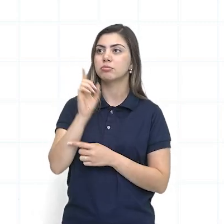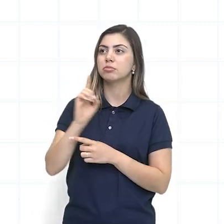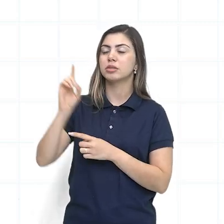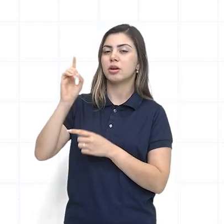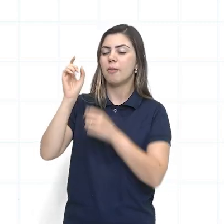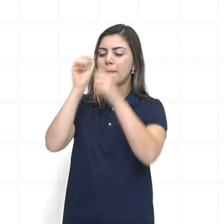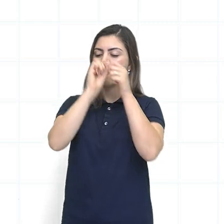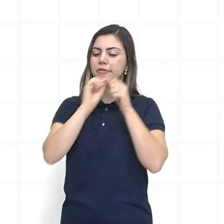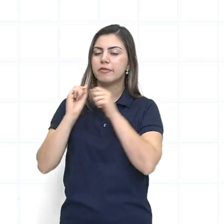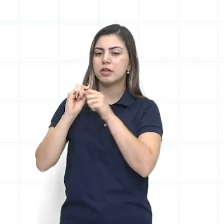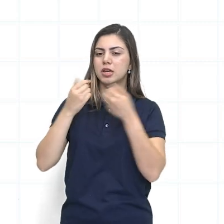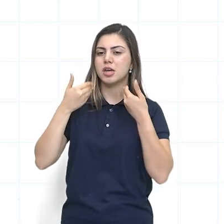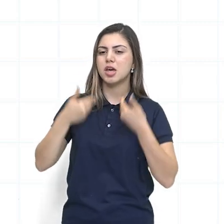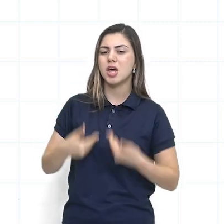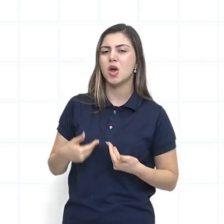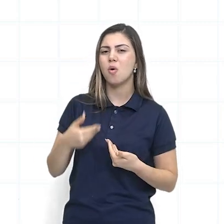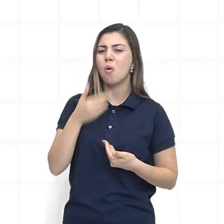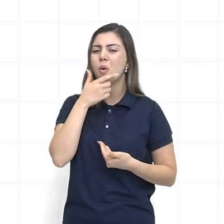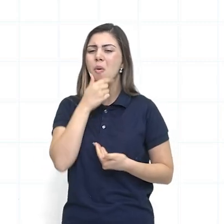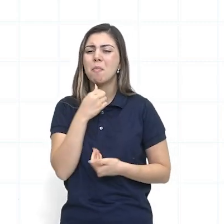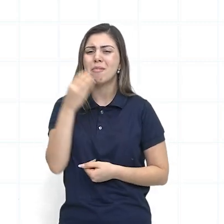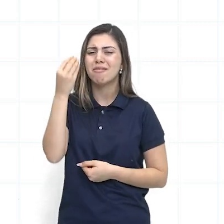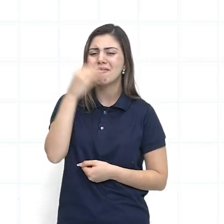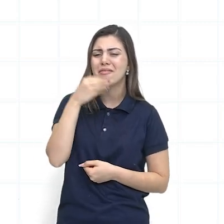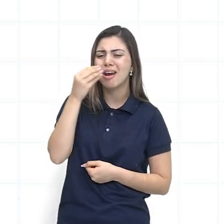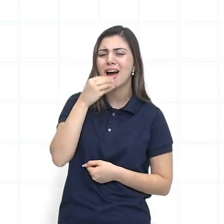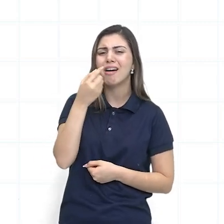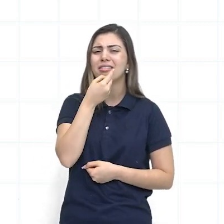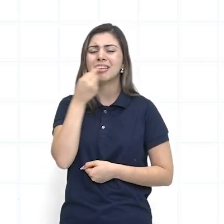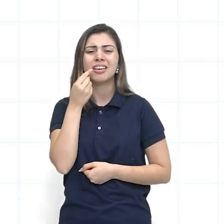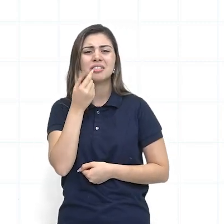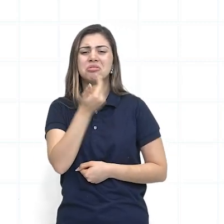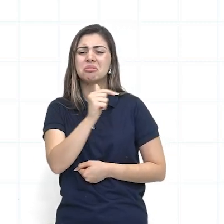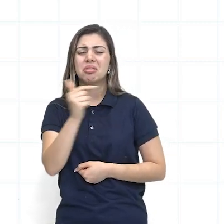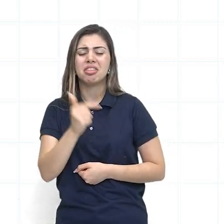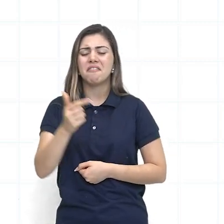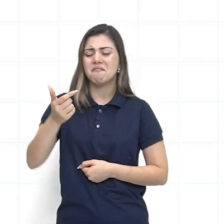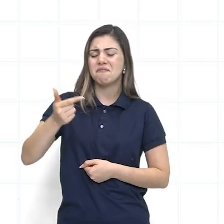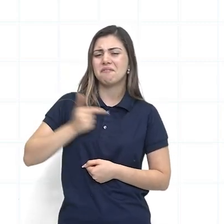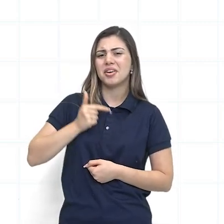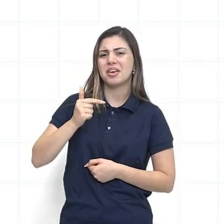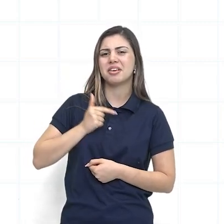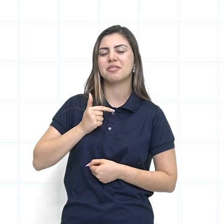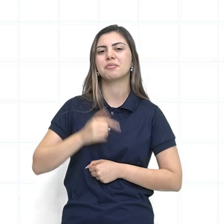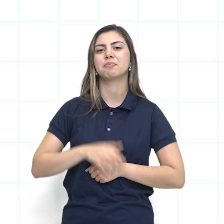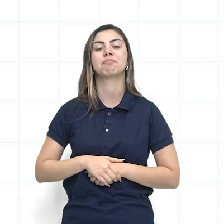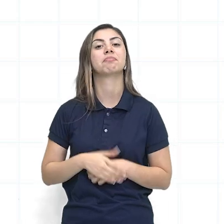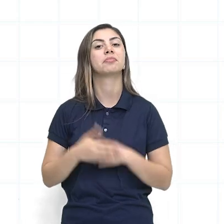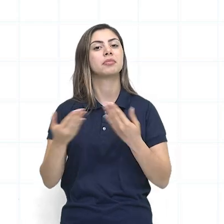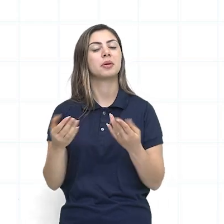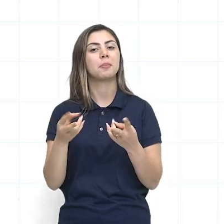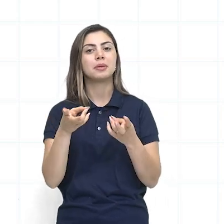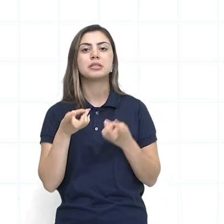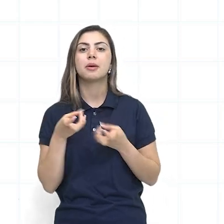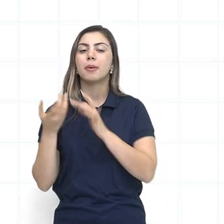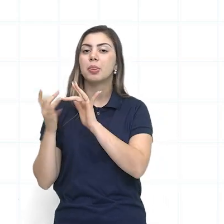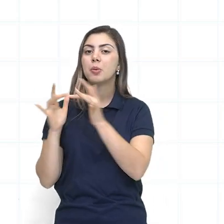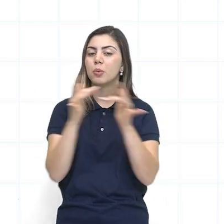homem fraco, desdentado e feio. Então, dentro do contexto, nós